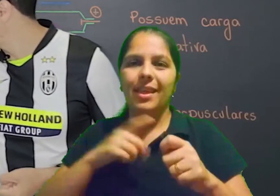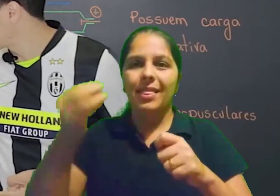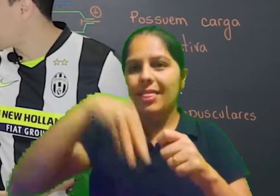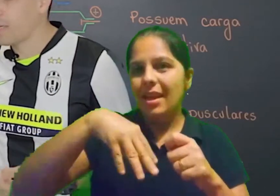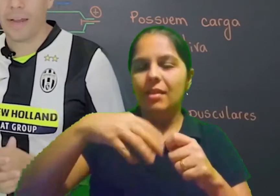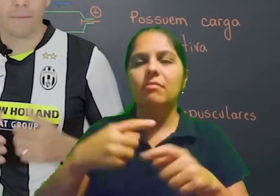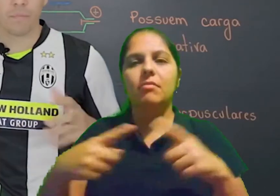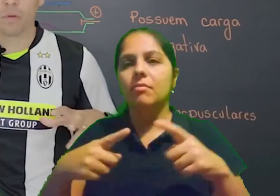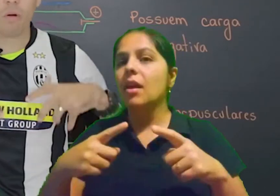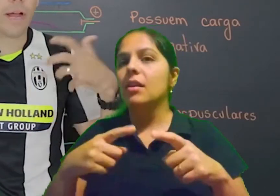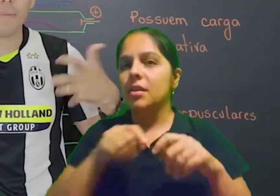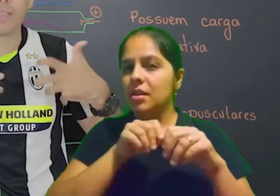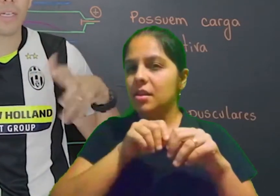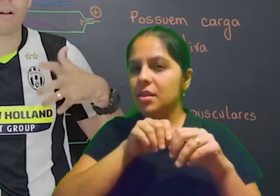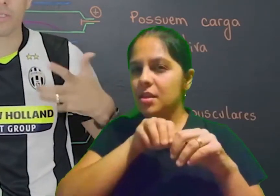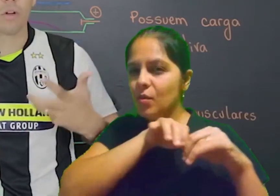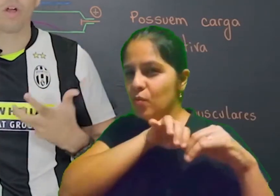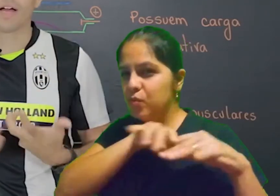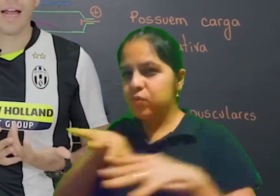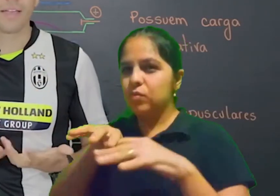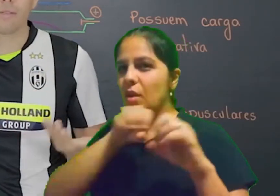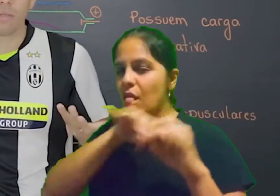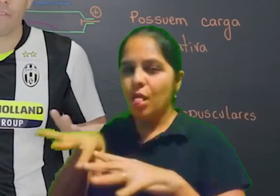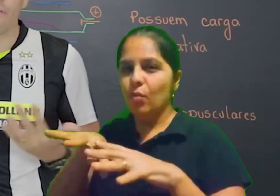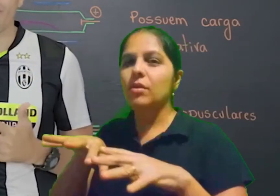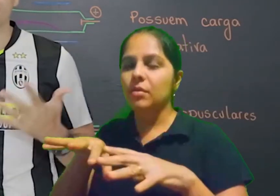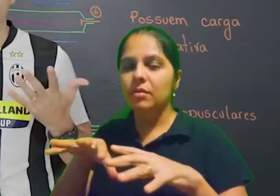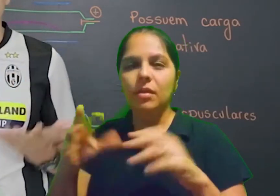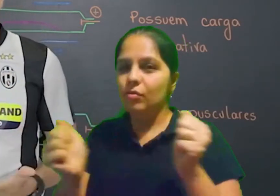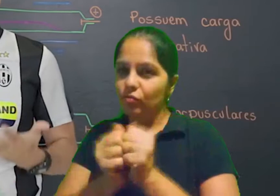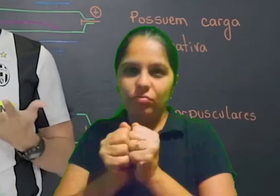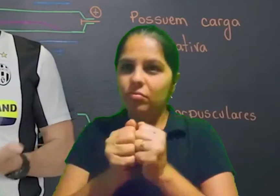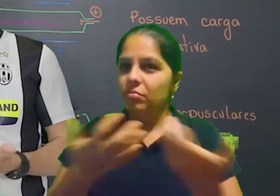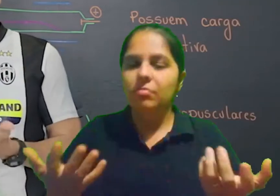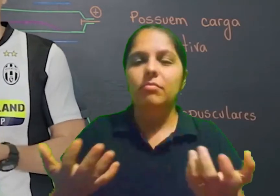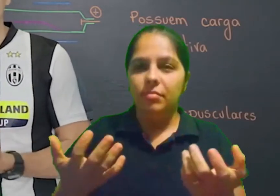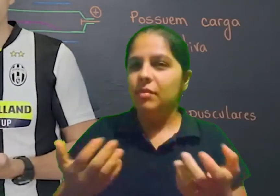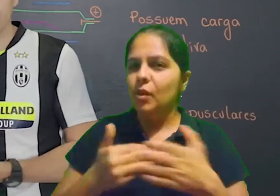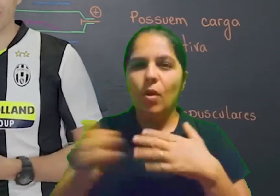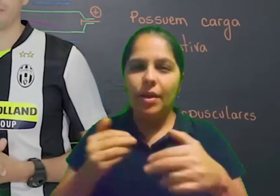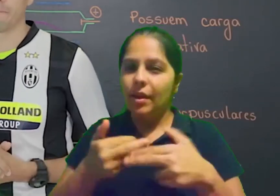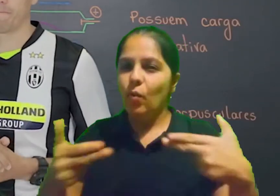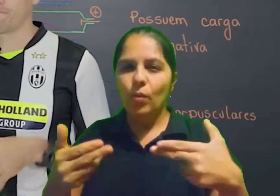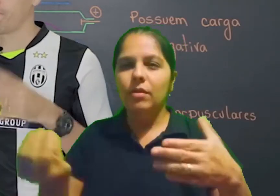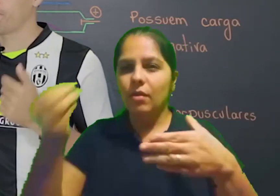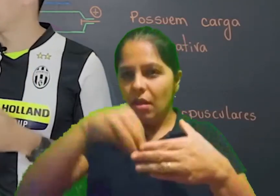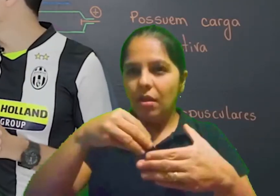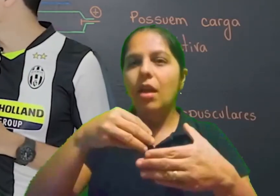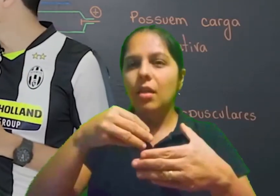presentes em toda a matéria. Qualquer material que você colocar lá dentro, ele vai formar os mesmos raios de cor esverdeada.